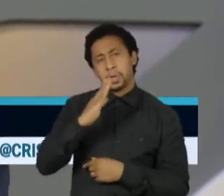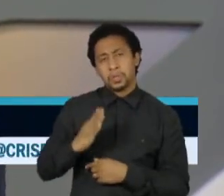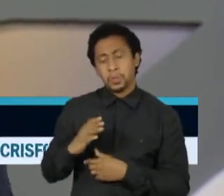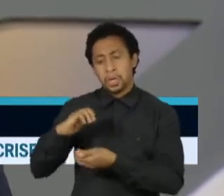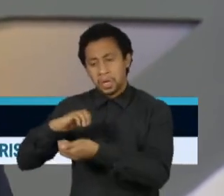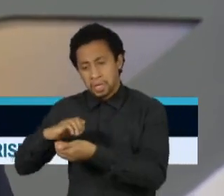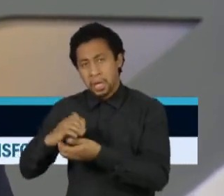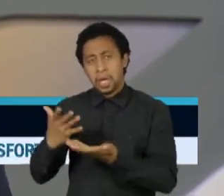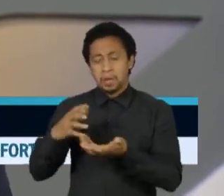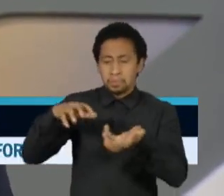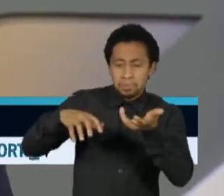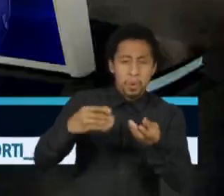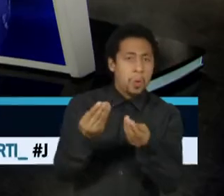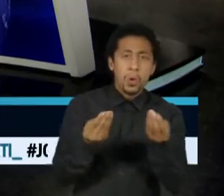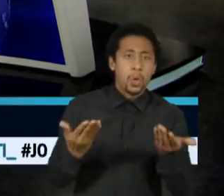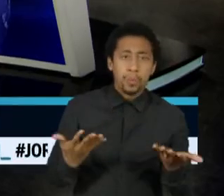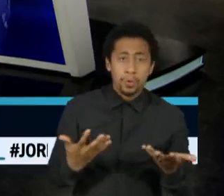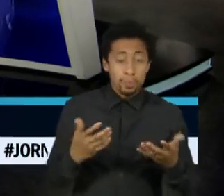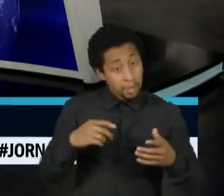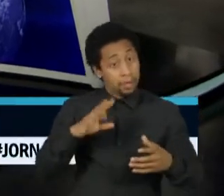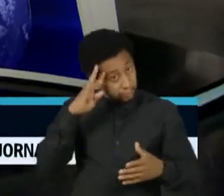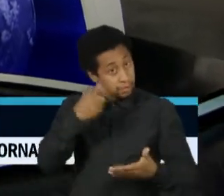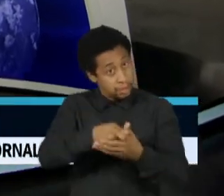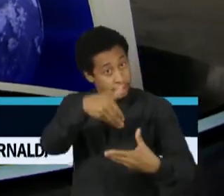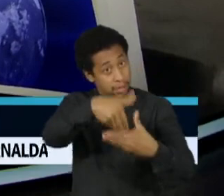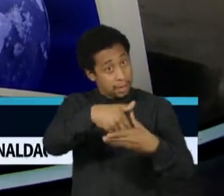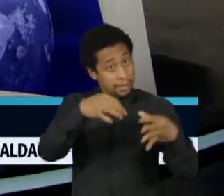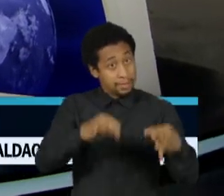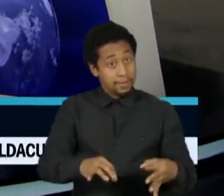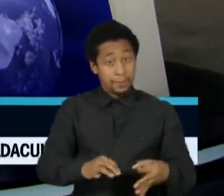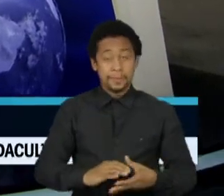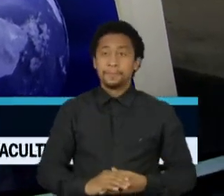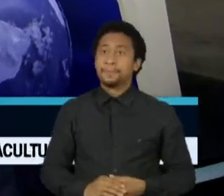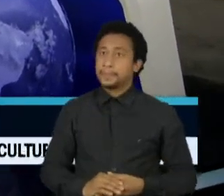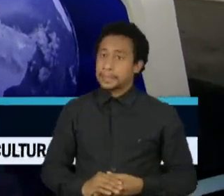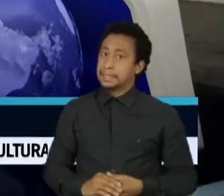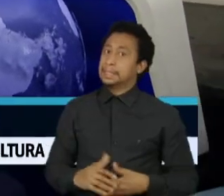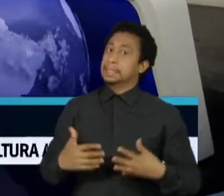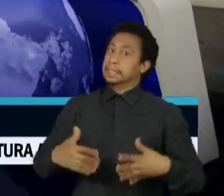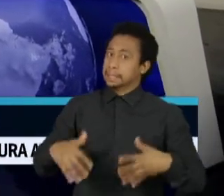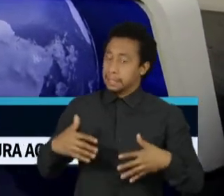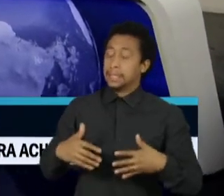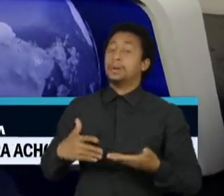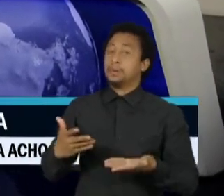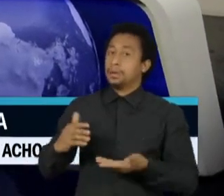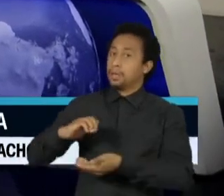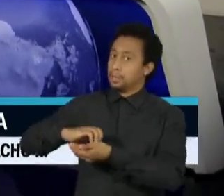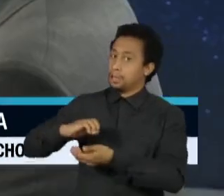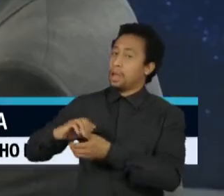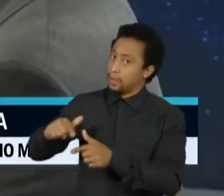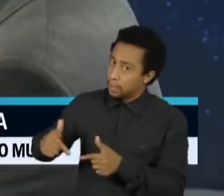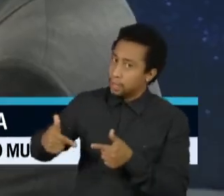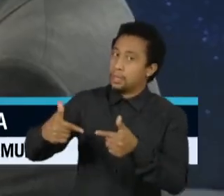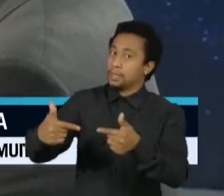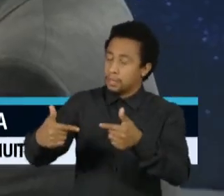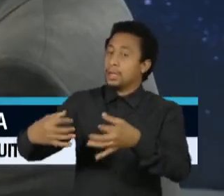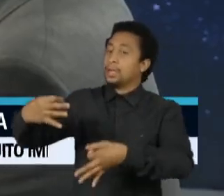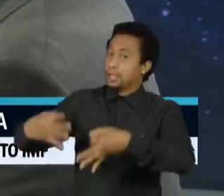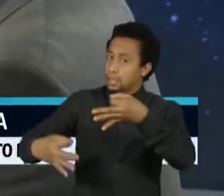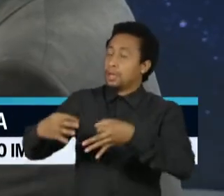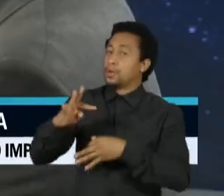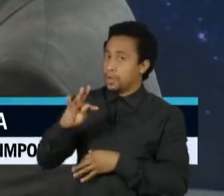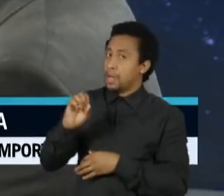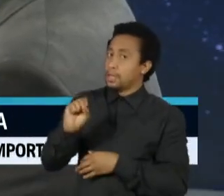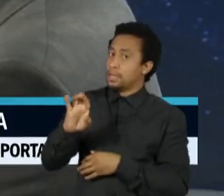melhor durante as eleições. Sakamoto, com essa eleição tensa, né, o grande desafio do STF deve ser o trabalho na justiça eleitoral. O